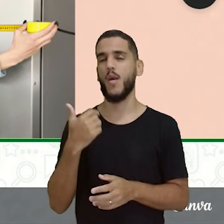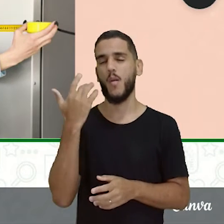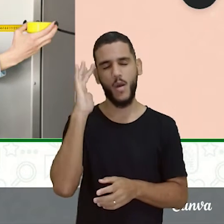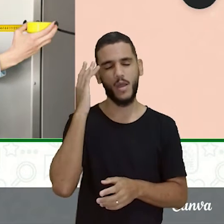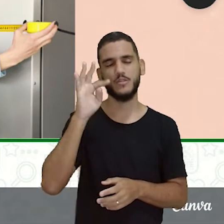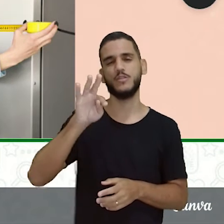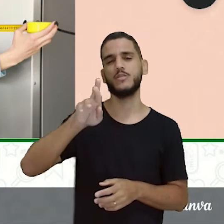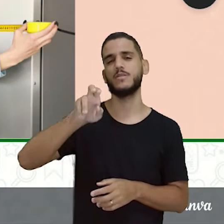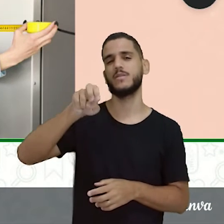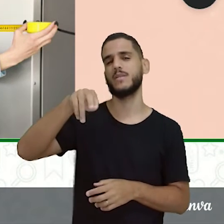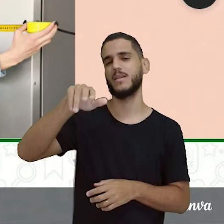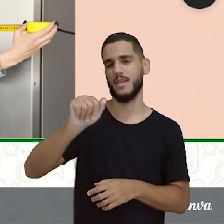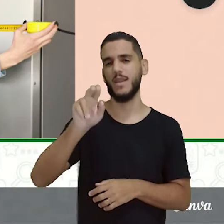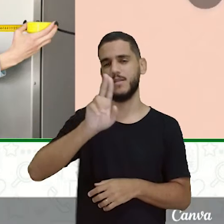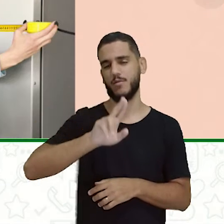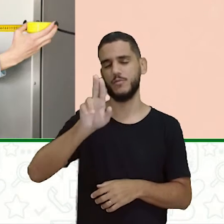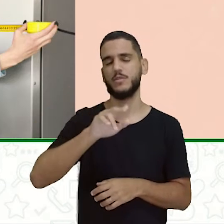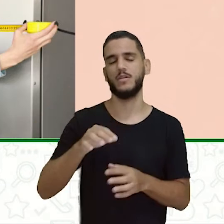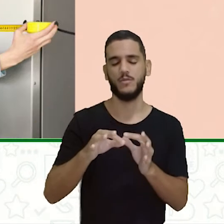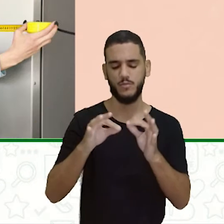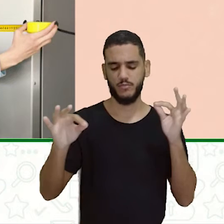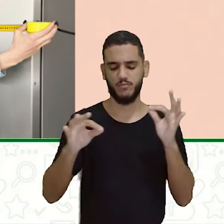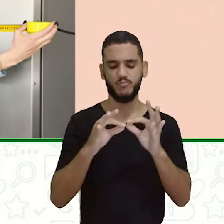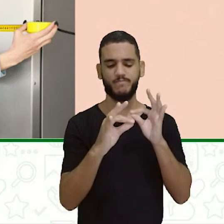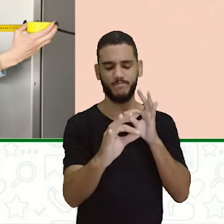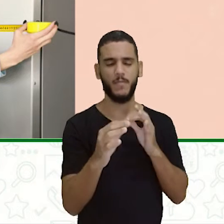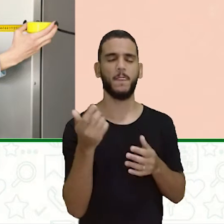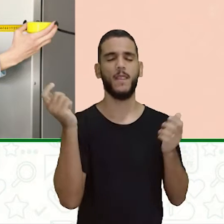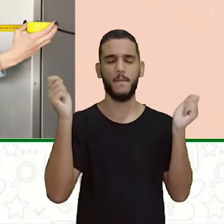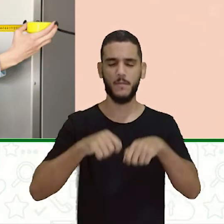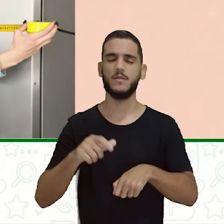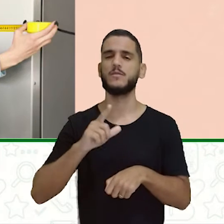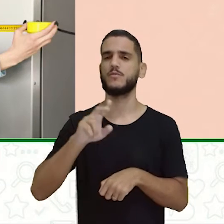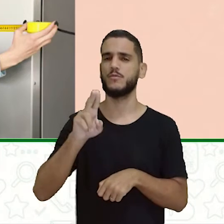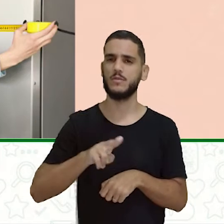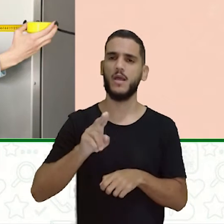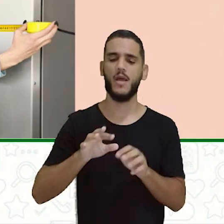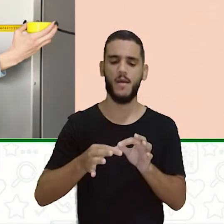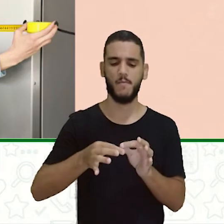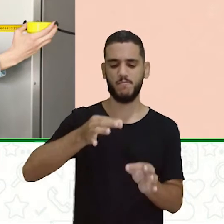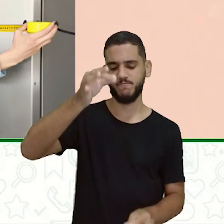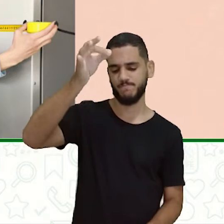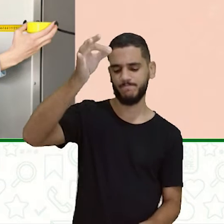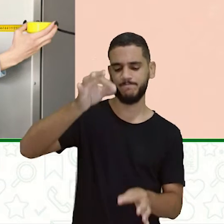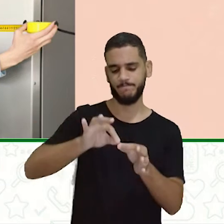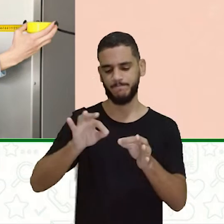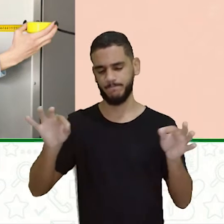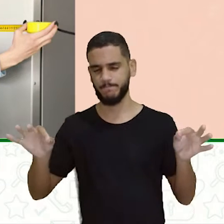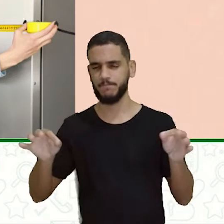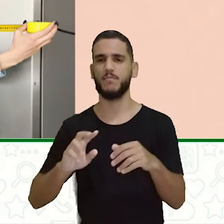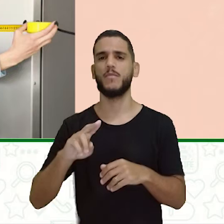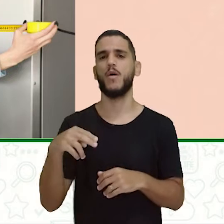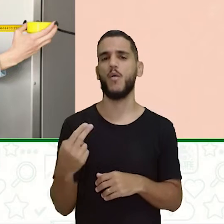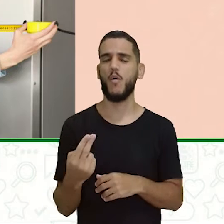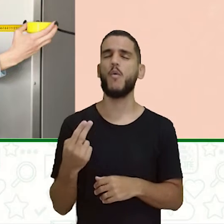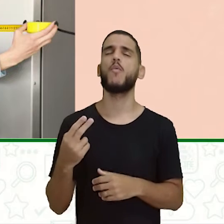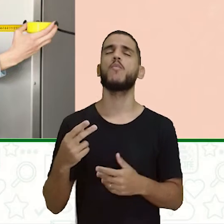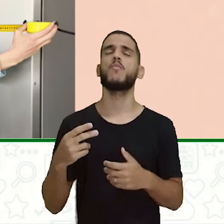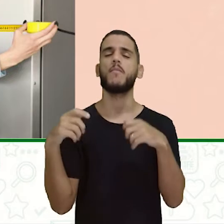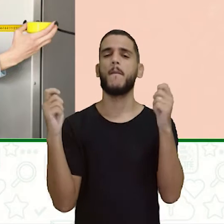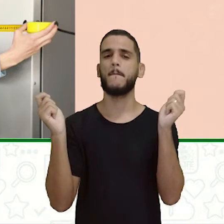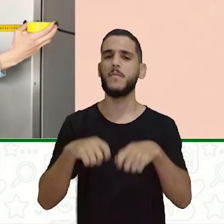trena, Então, a gente poderia medir com a fita métrica, ou a gente poderia medir com uma